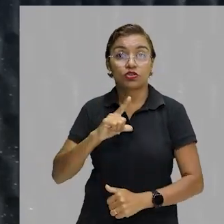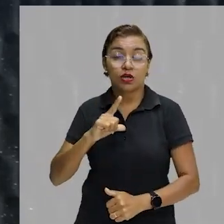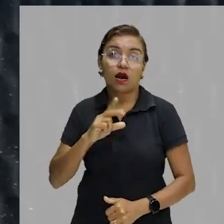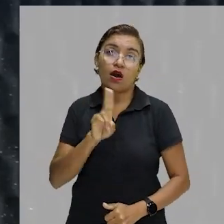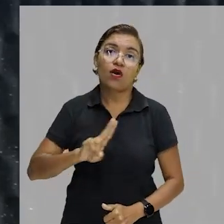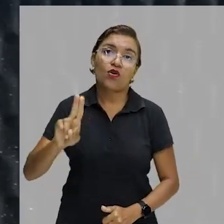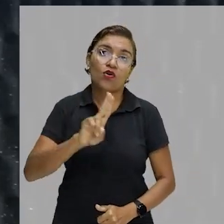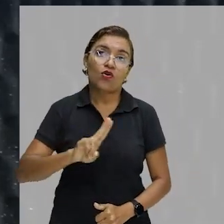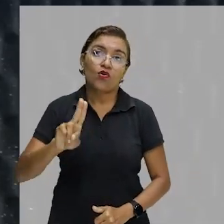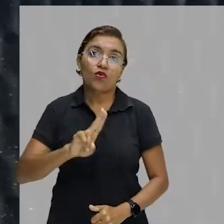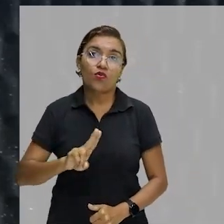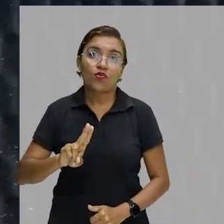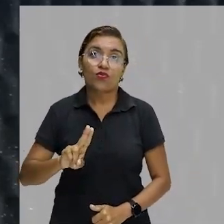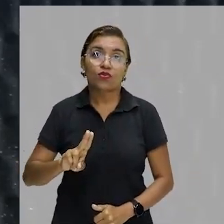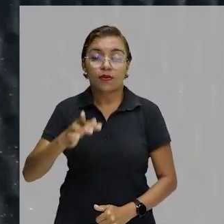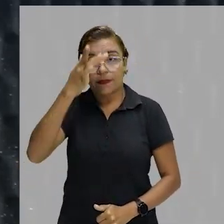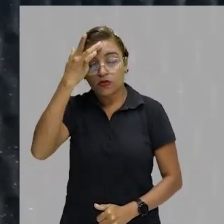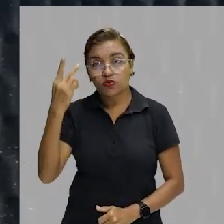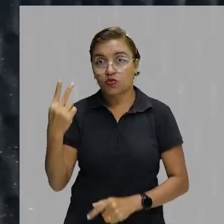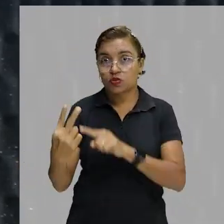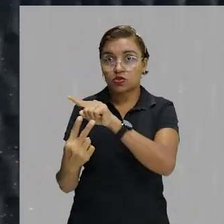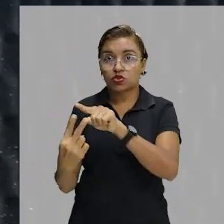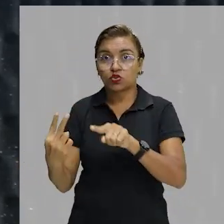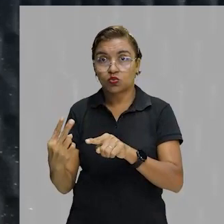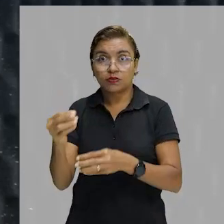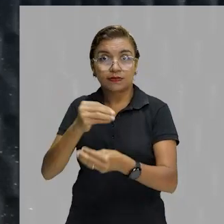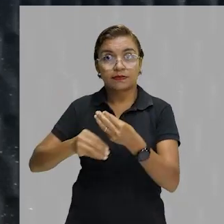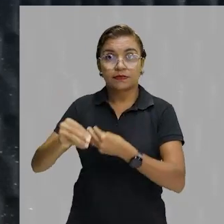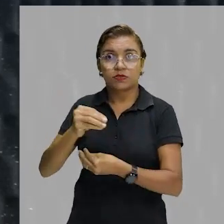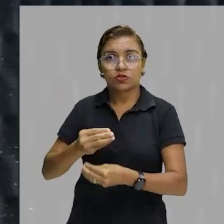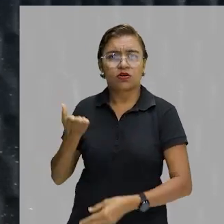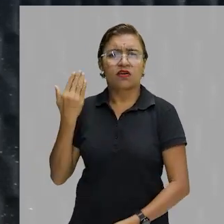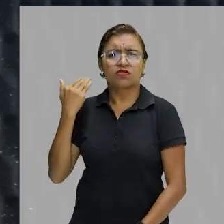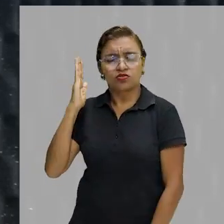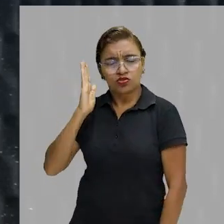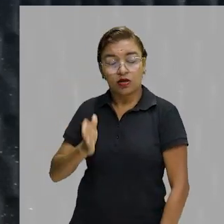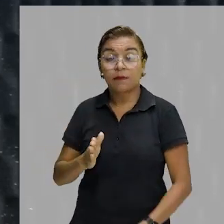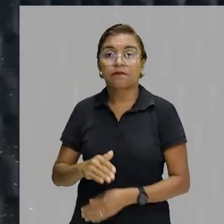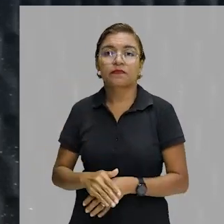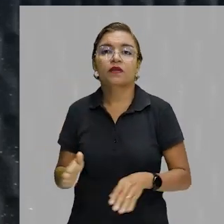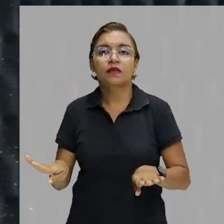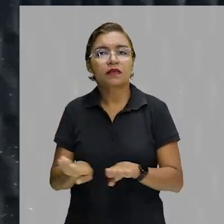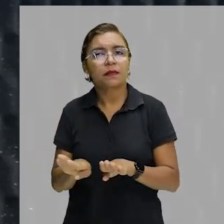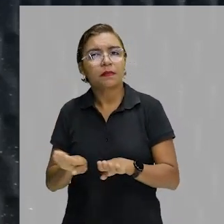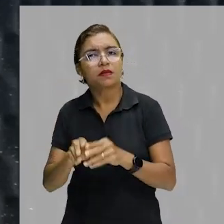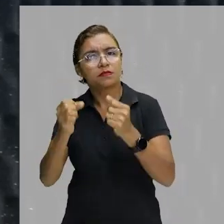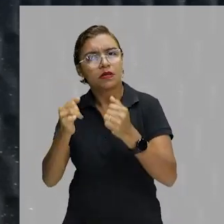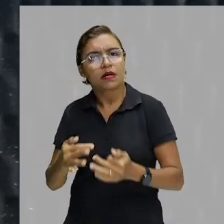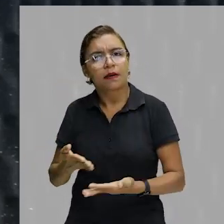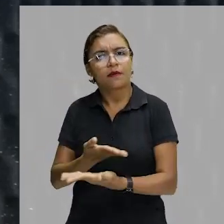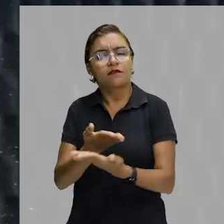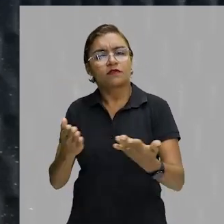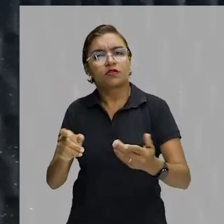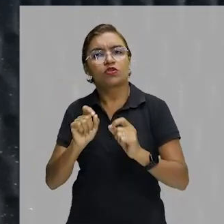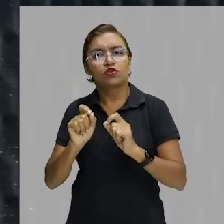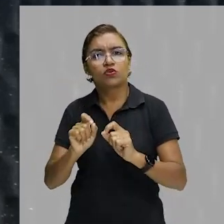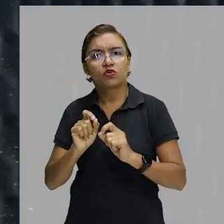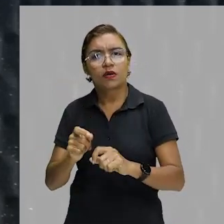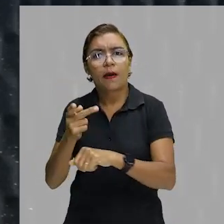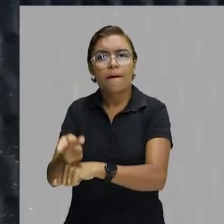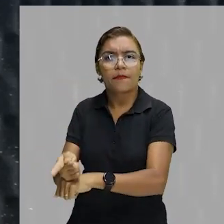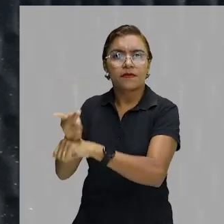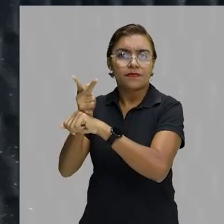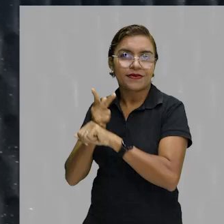de duplas mistas há muito tempo. Um outro ponto que eu posso evidenciar aqui para vocês é a questão das